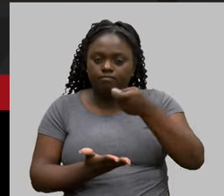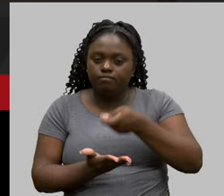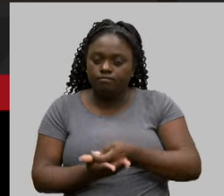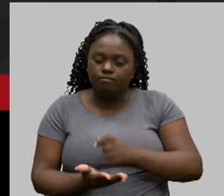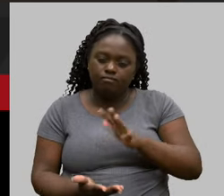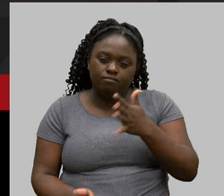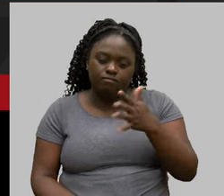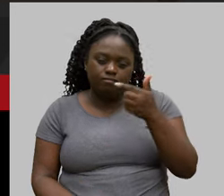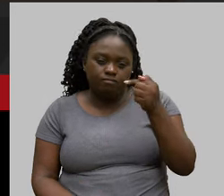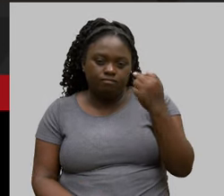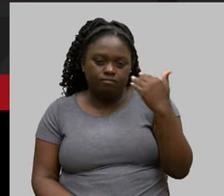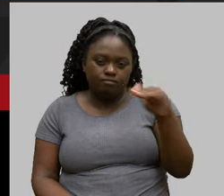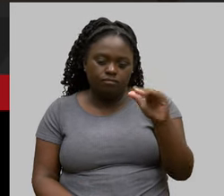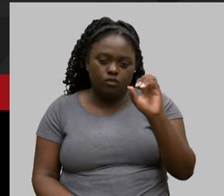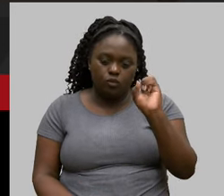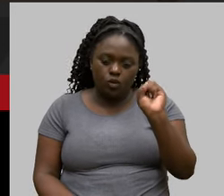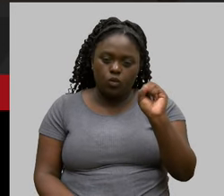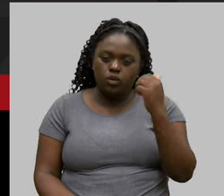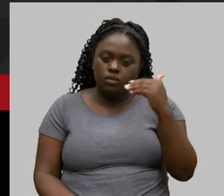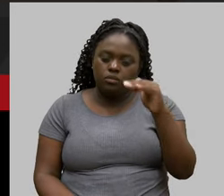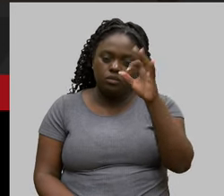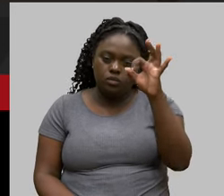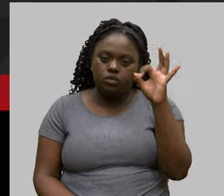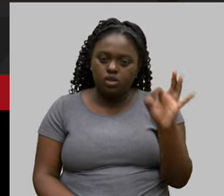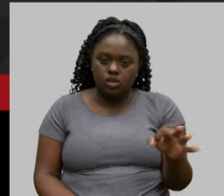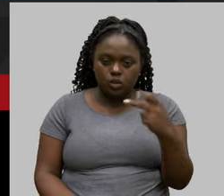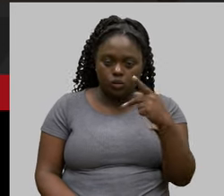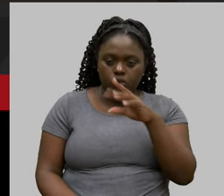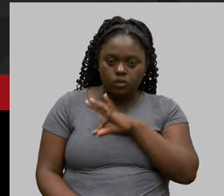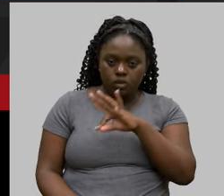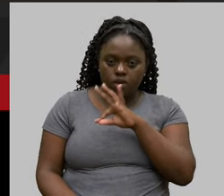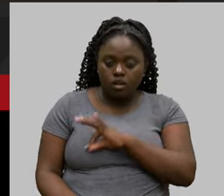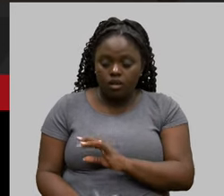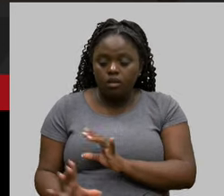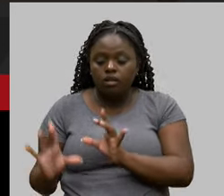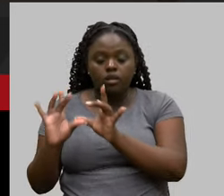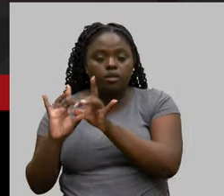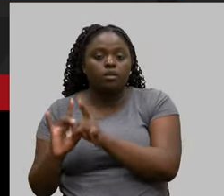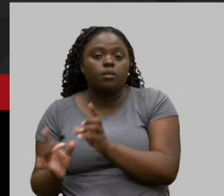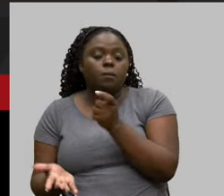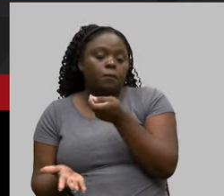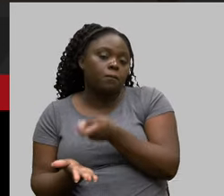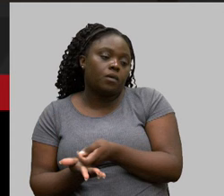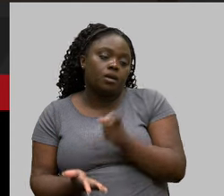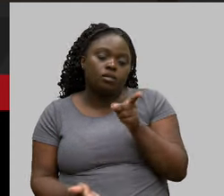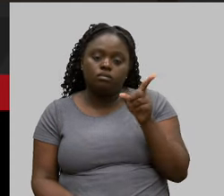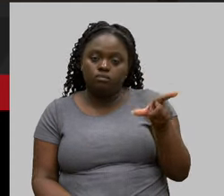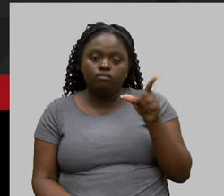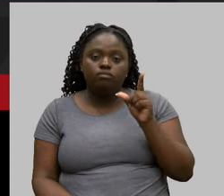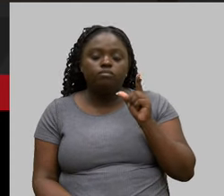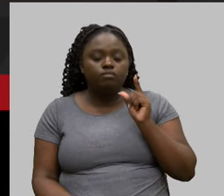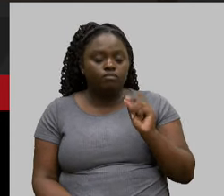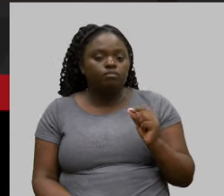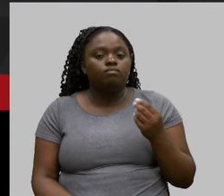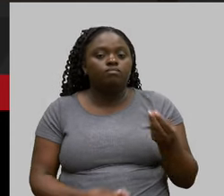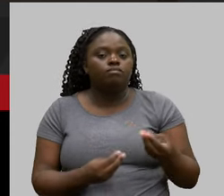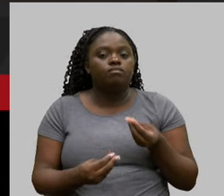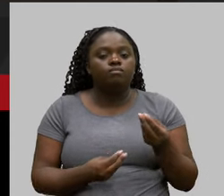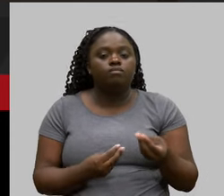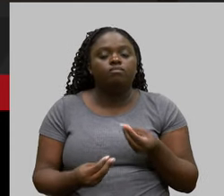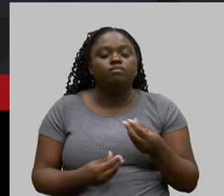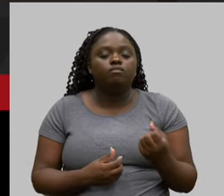e 85% e a união paga aquilo que o servidor escolher Como contribuição para o seu